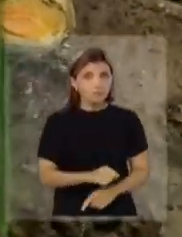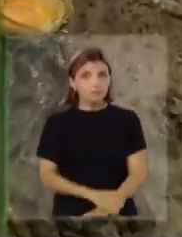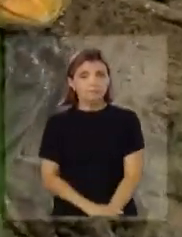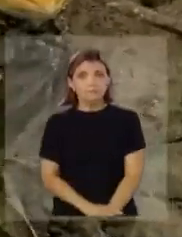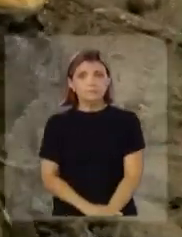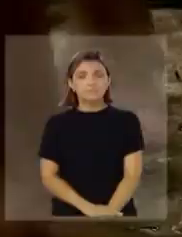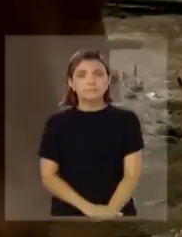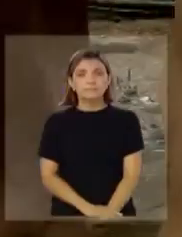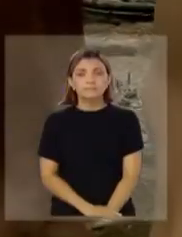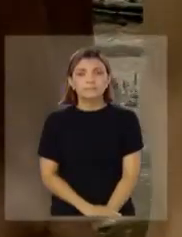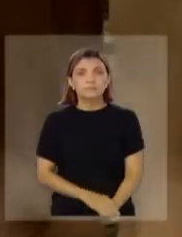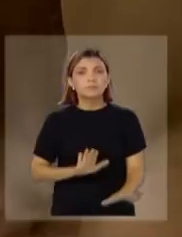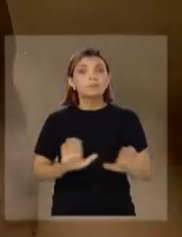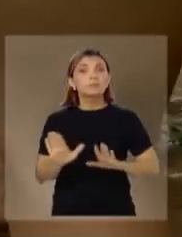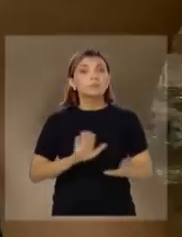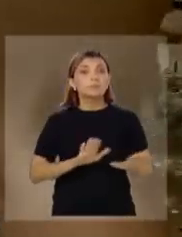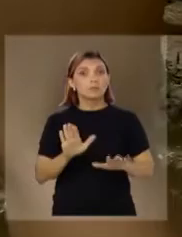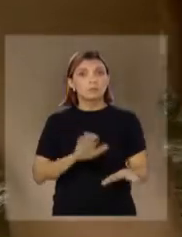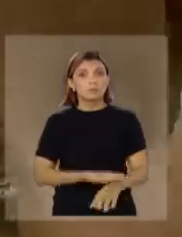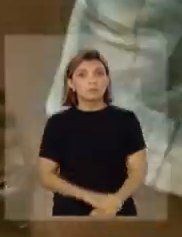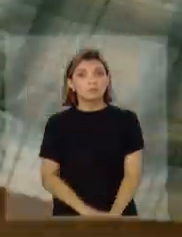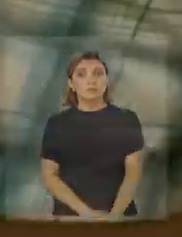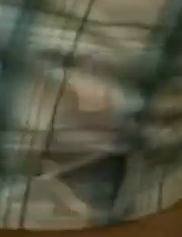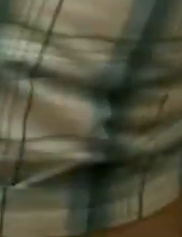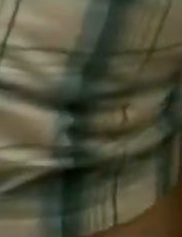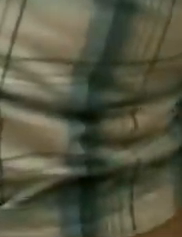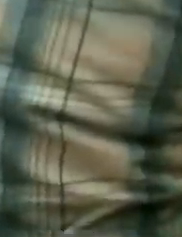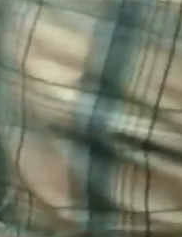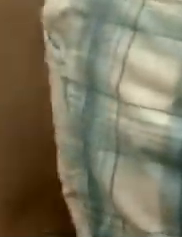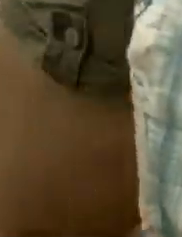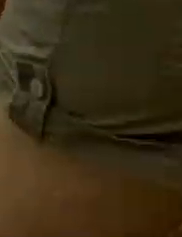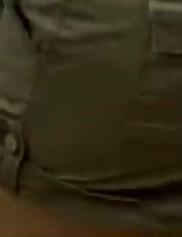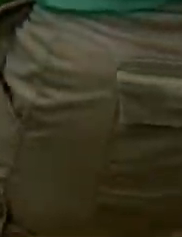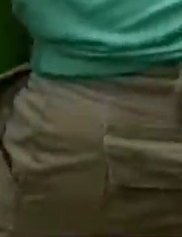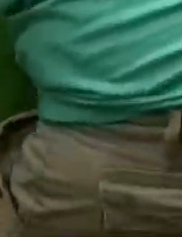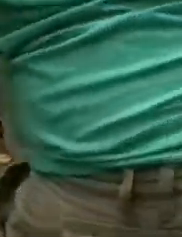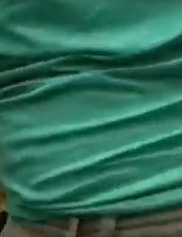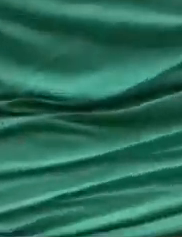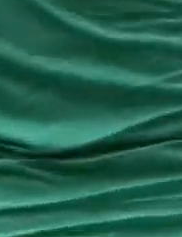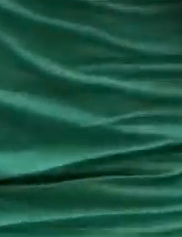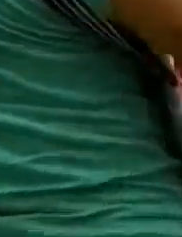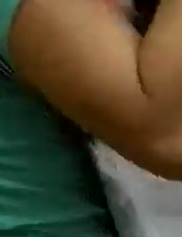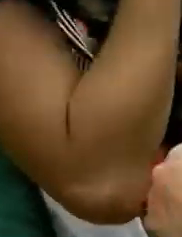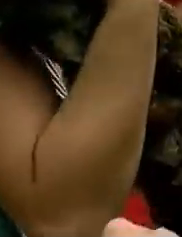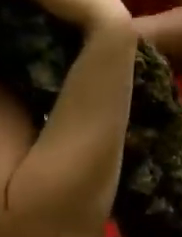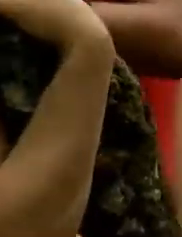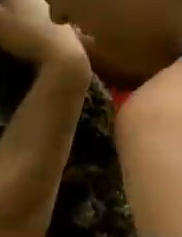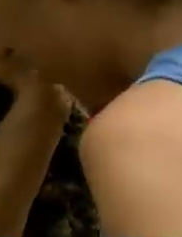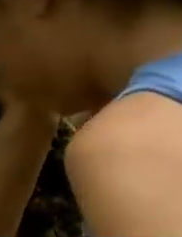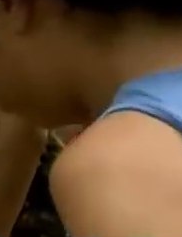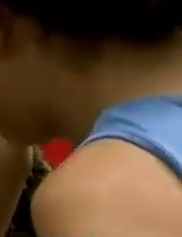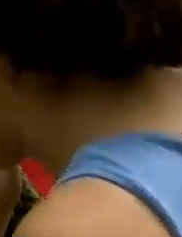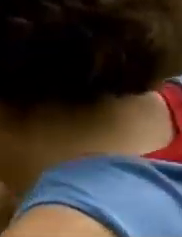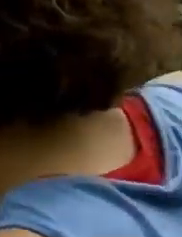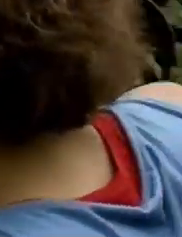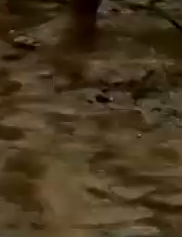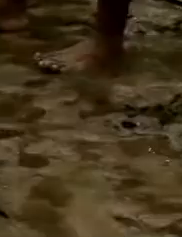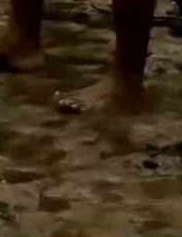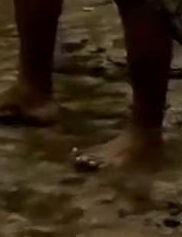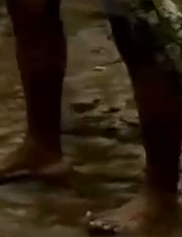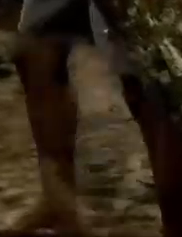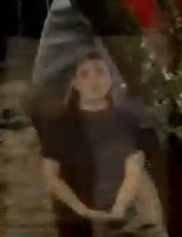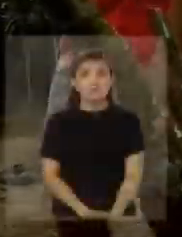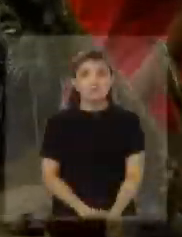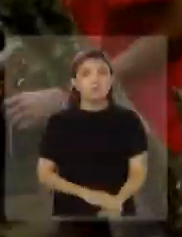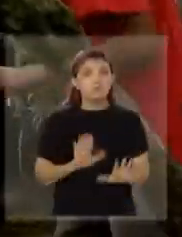Nossa. Opa. Cuidado com os galhos. Ai, peraí. Deixa... Tem muito óleo aqui, né? Cuidado com os galhos, pra não arranhar nem os olhos.